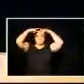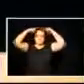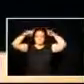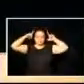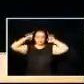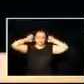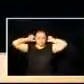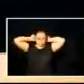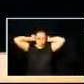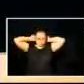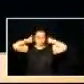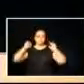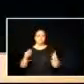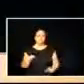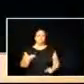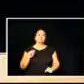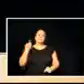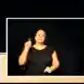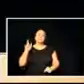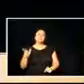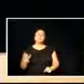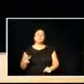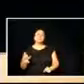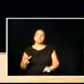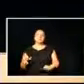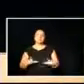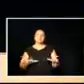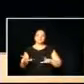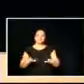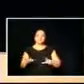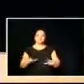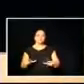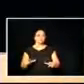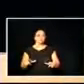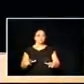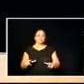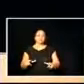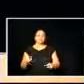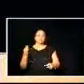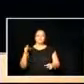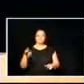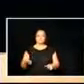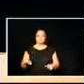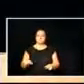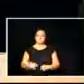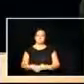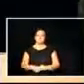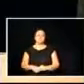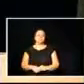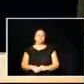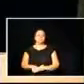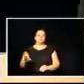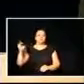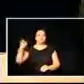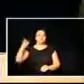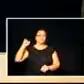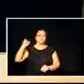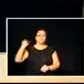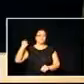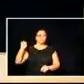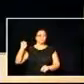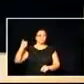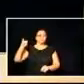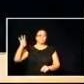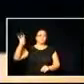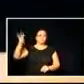que nós precisamos reconhecer. Então, nós estamos fazendo a nossa parte, o reitor fez a parte dele, agora nós queremos